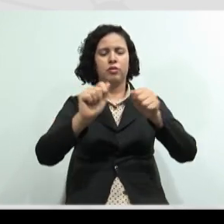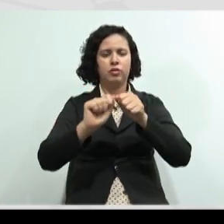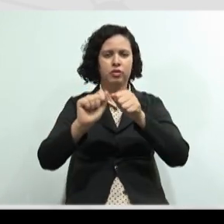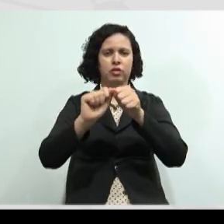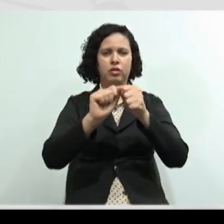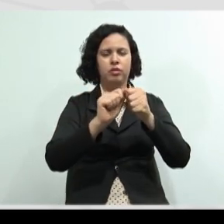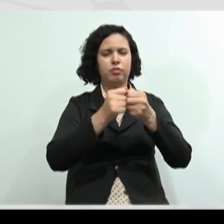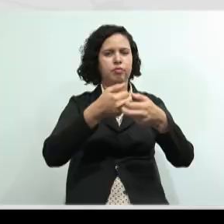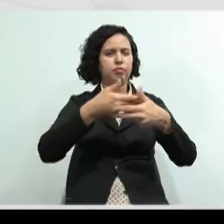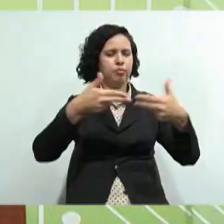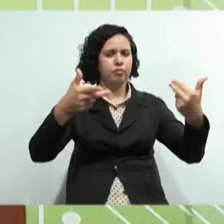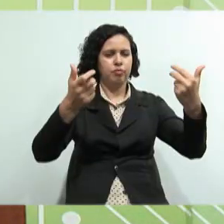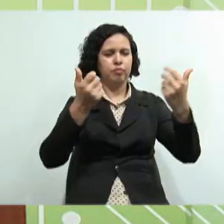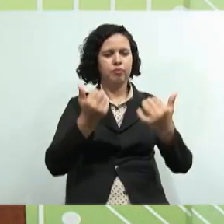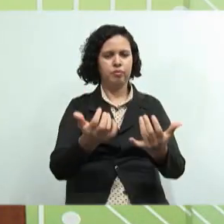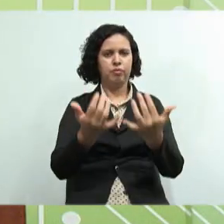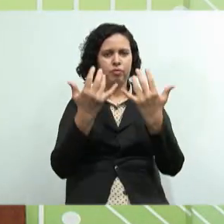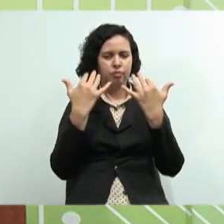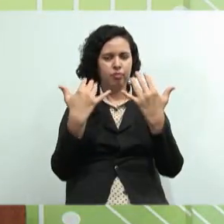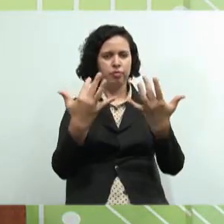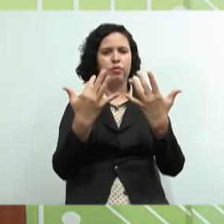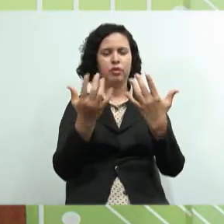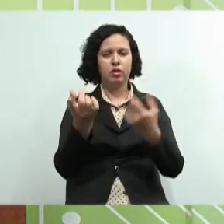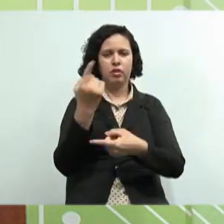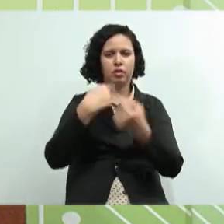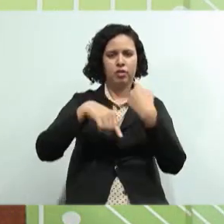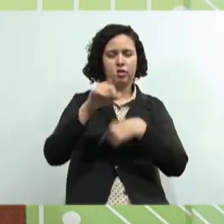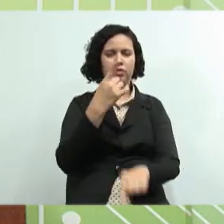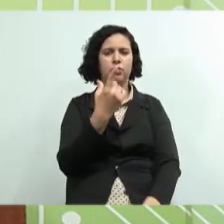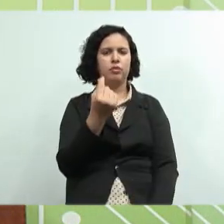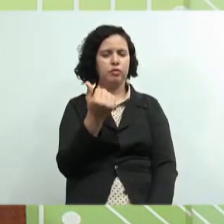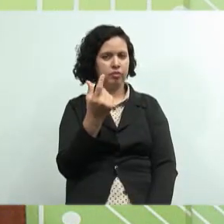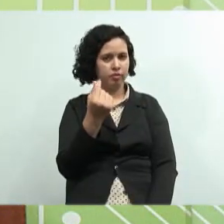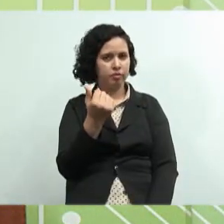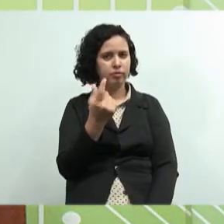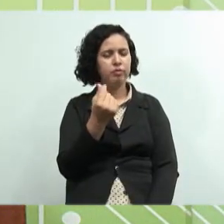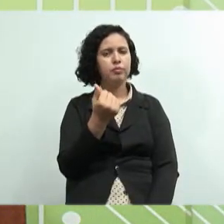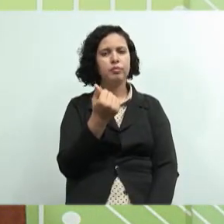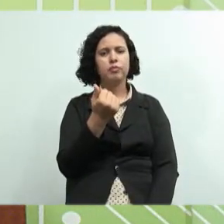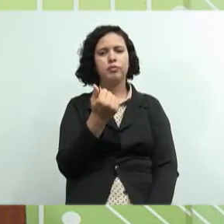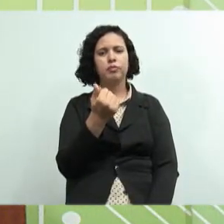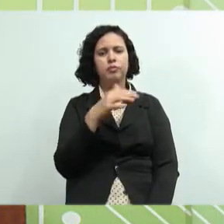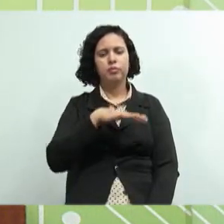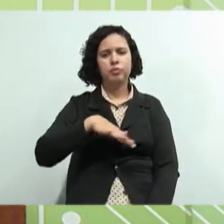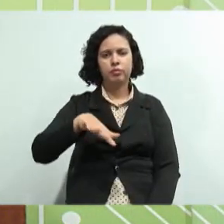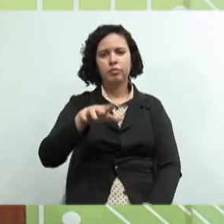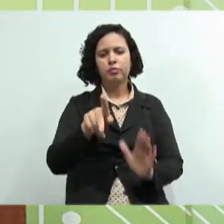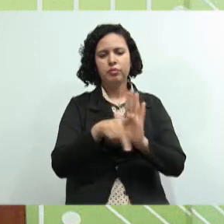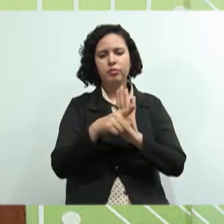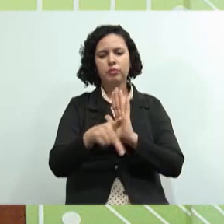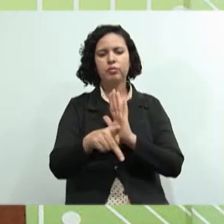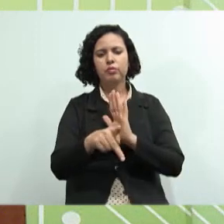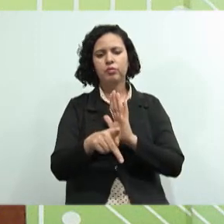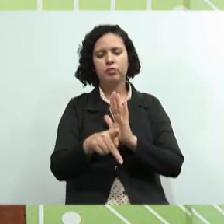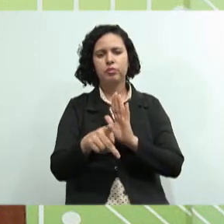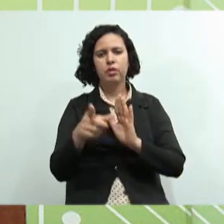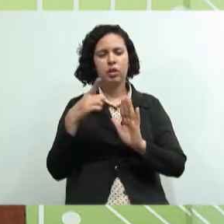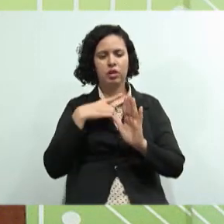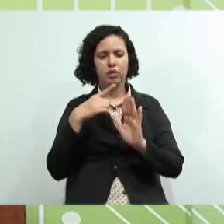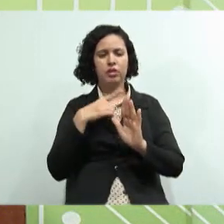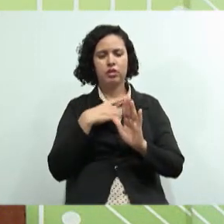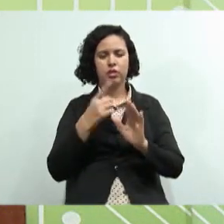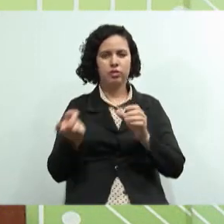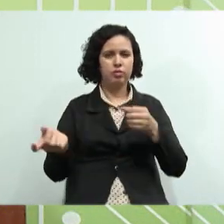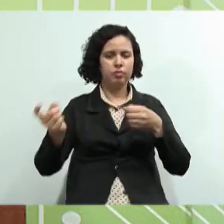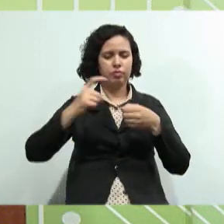culturas para assim ter um retorno financeiro daquelas várias culturas que ele vai conseguir produzir naquela terra, para ele assim conseguir ter um retorno de